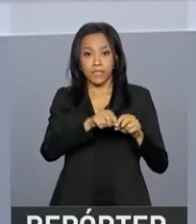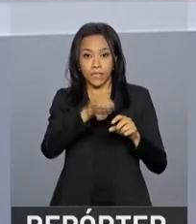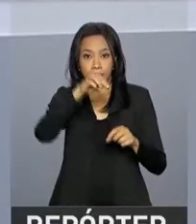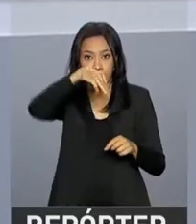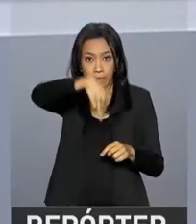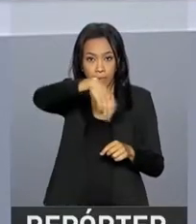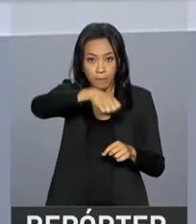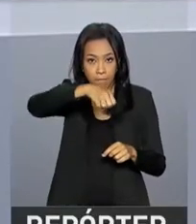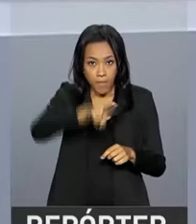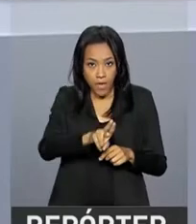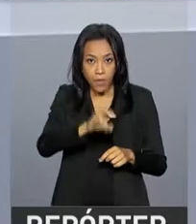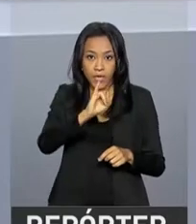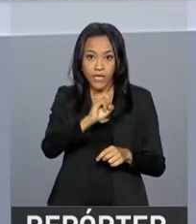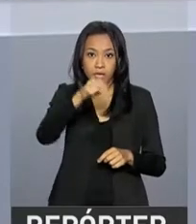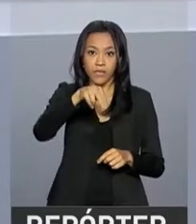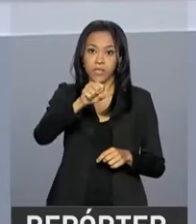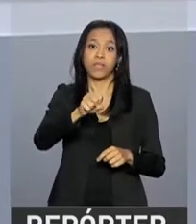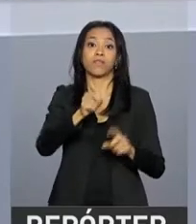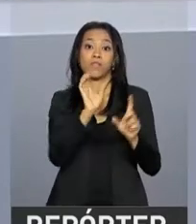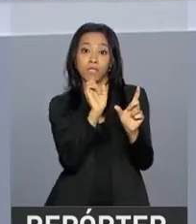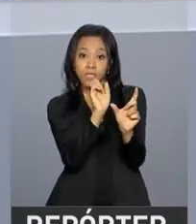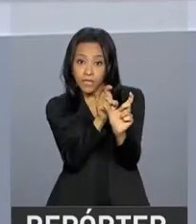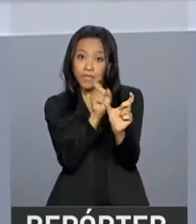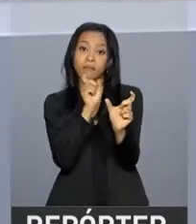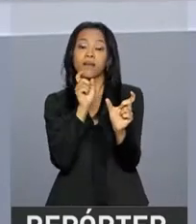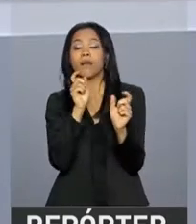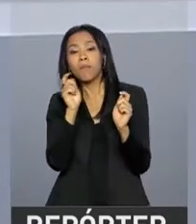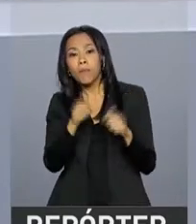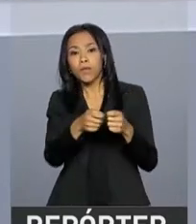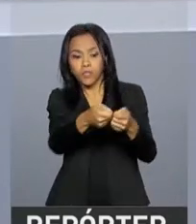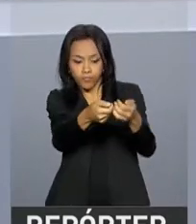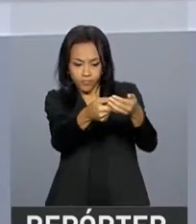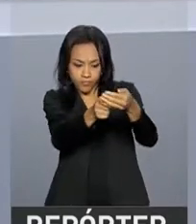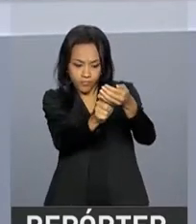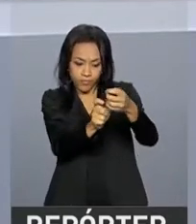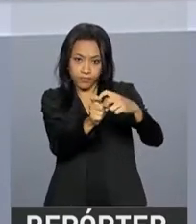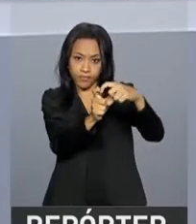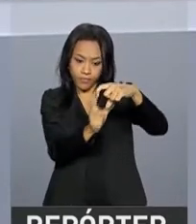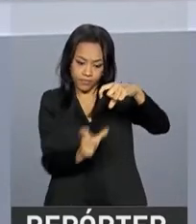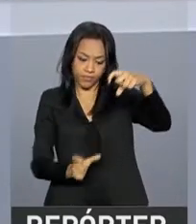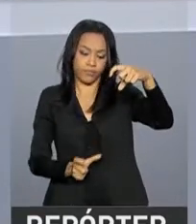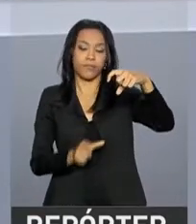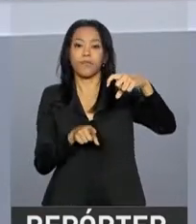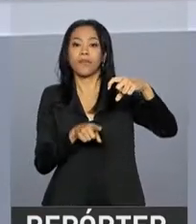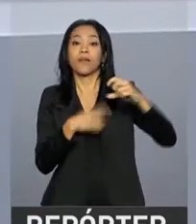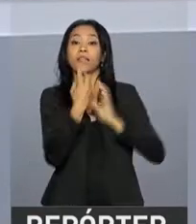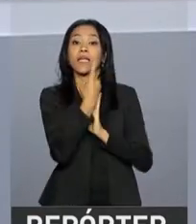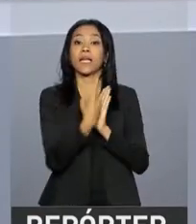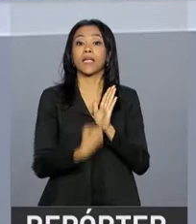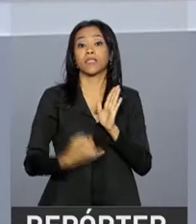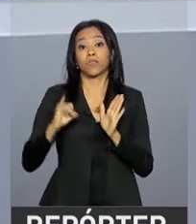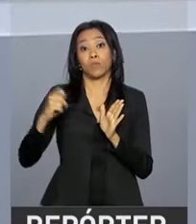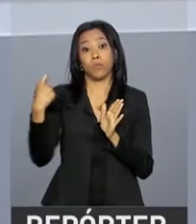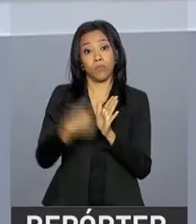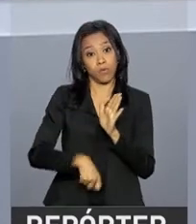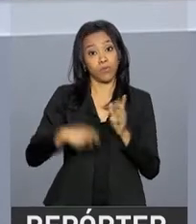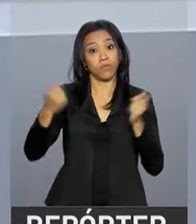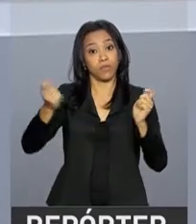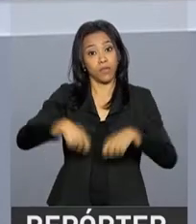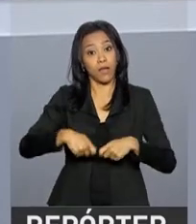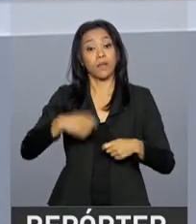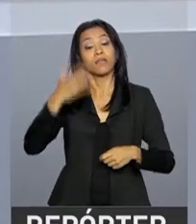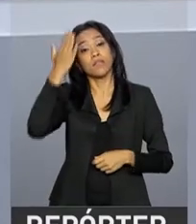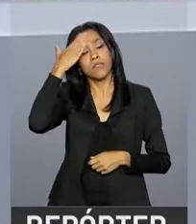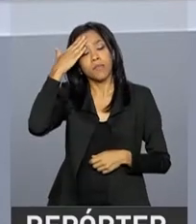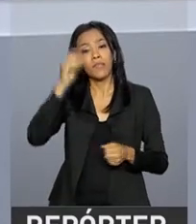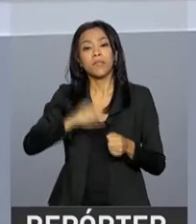beneficiário pode ter acesso ao valor do benefício e obter o extrato para fazer a declaração do imposto de renda por exemplo é possível conferir